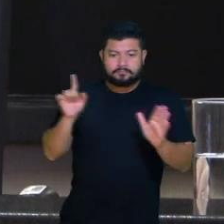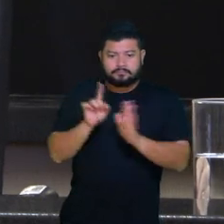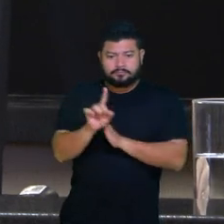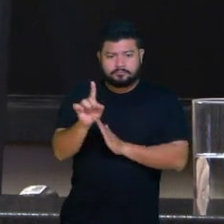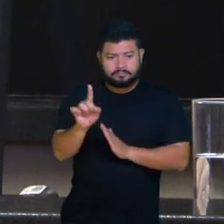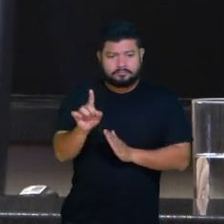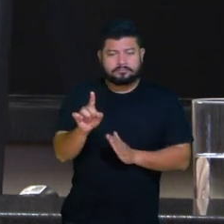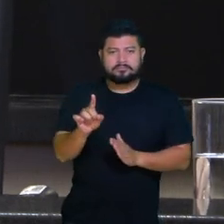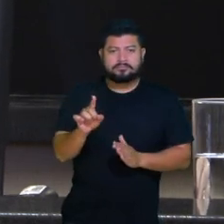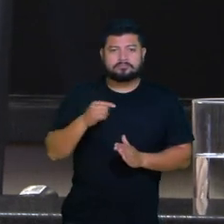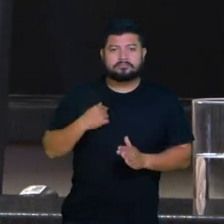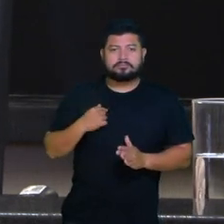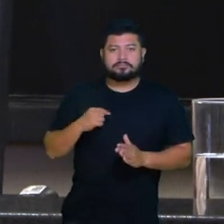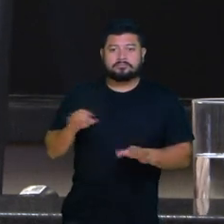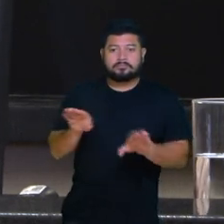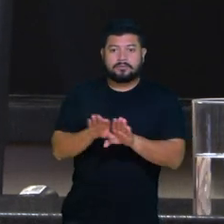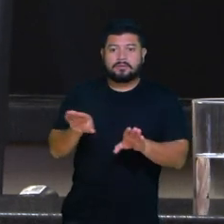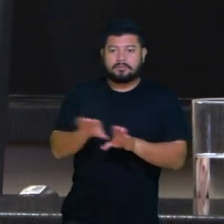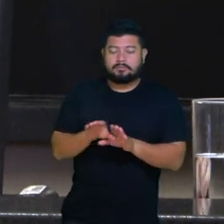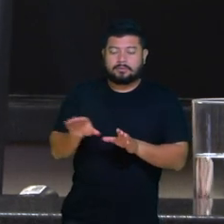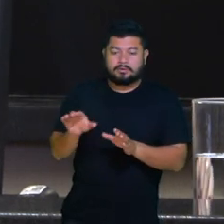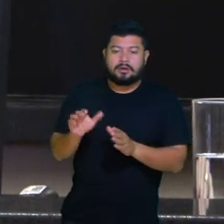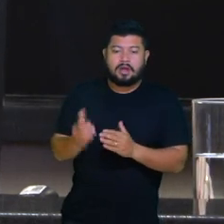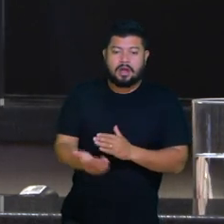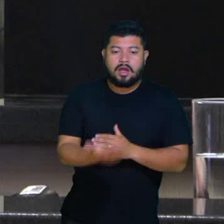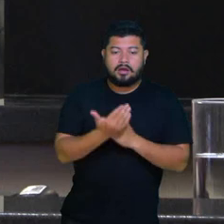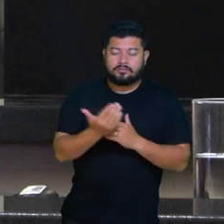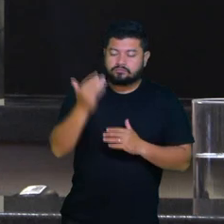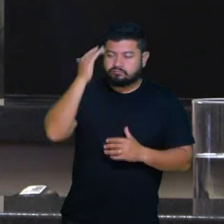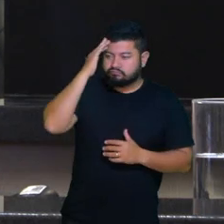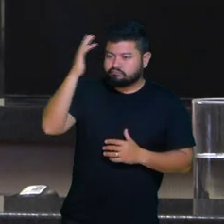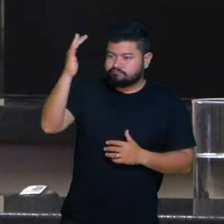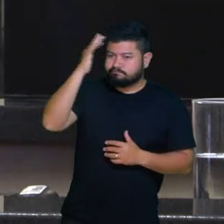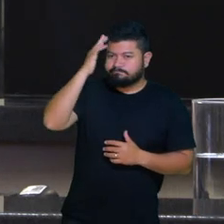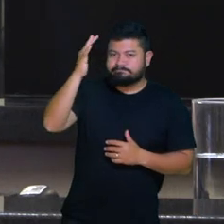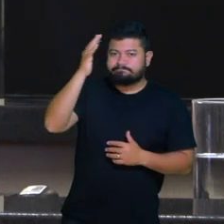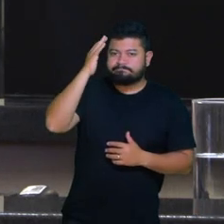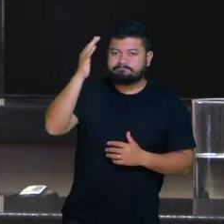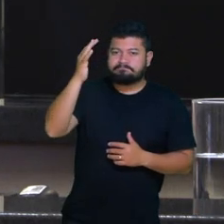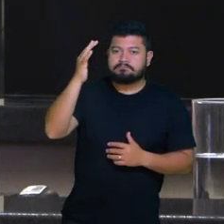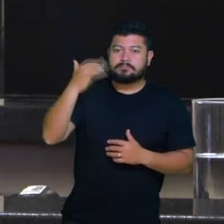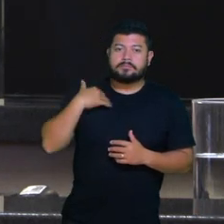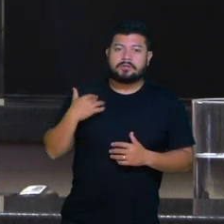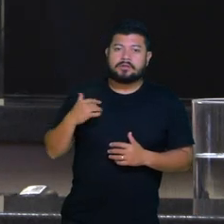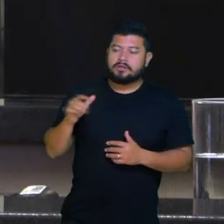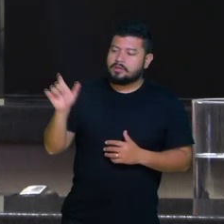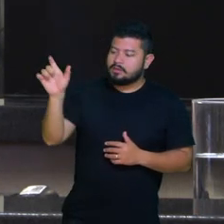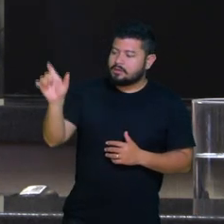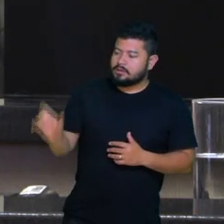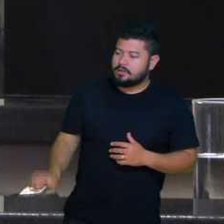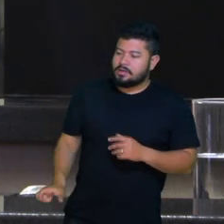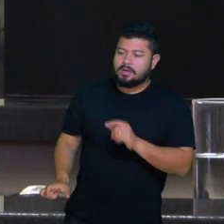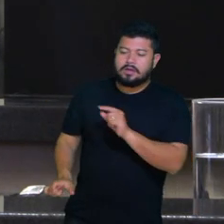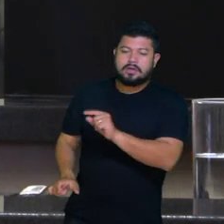e fazendo algumas considerações considerações sobre quem é esse